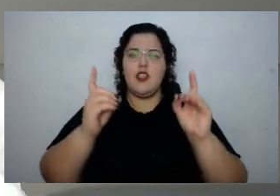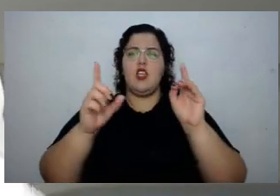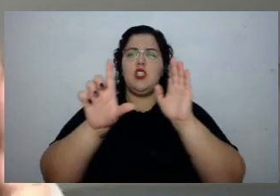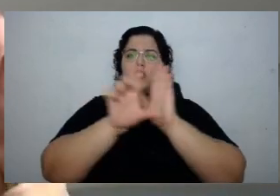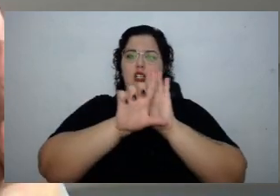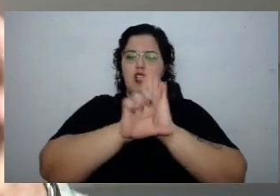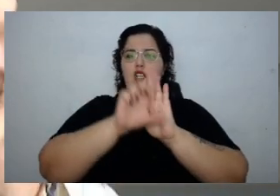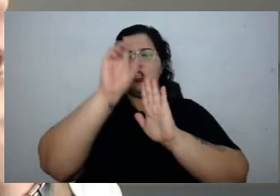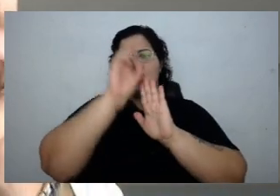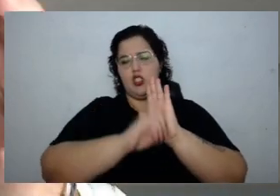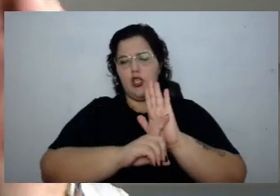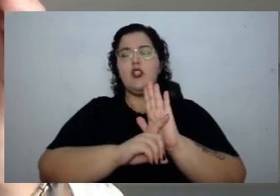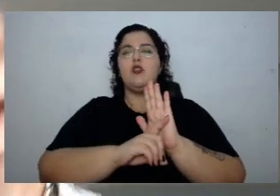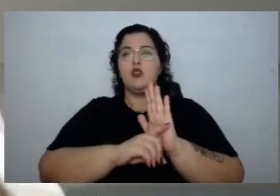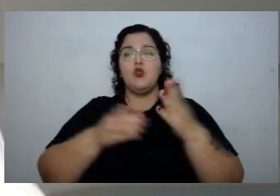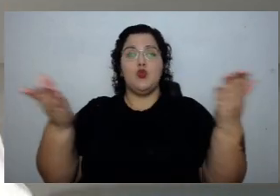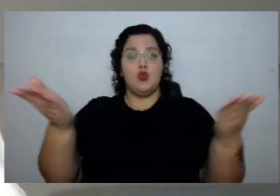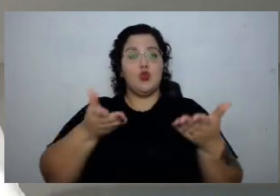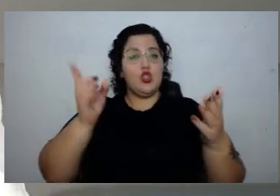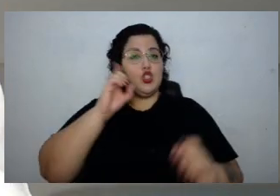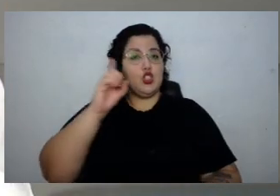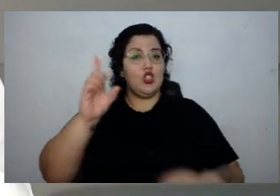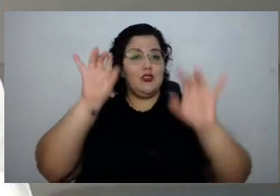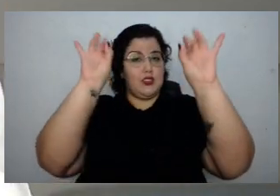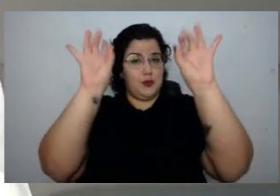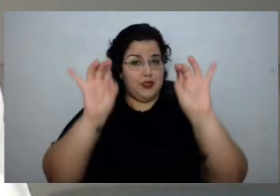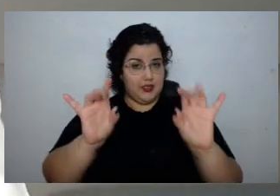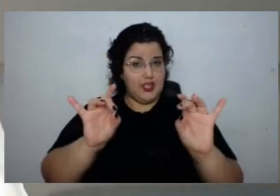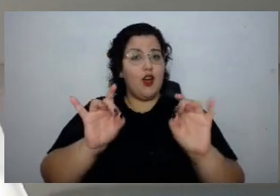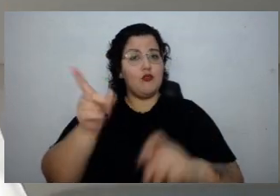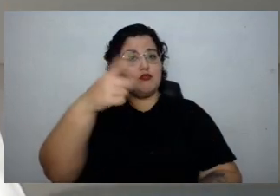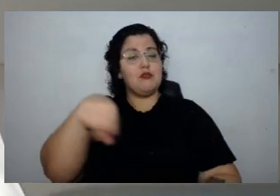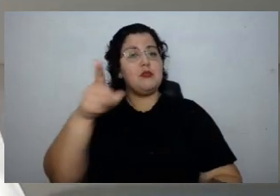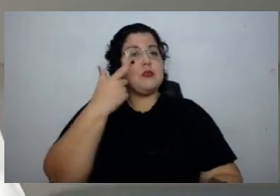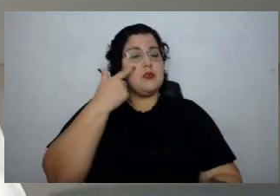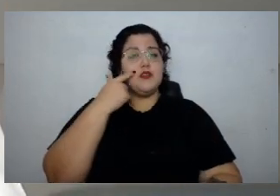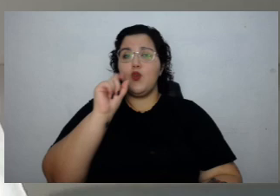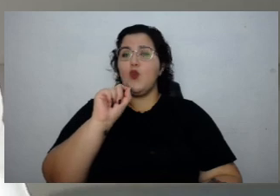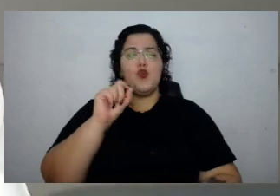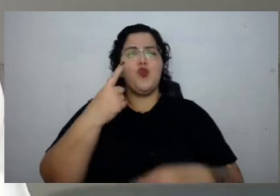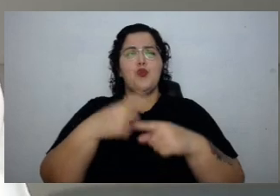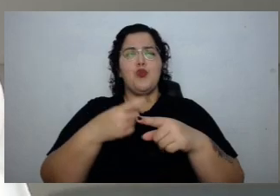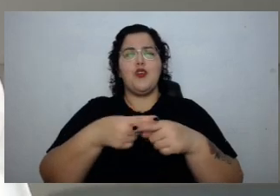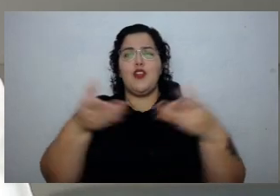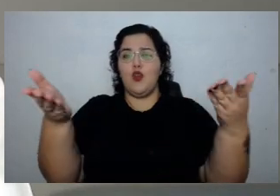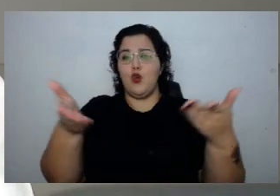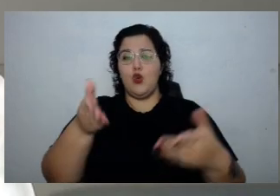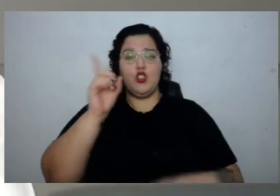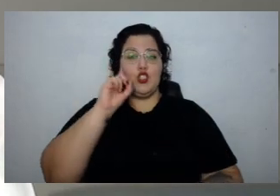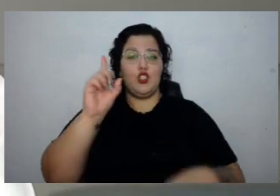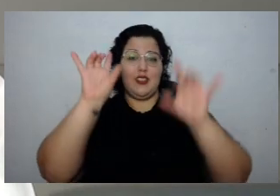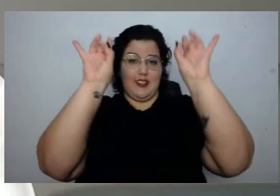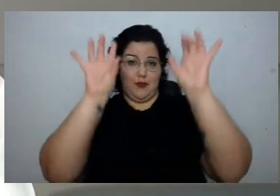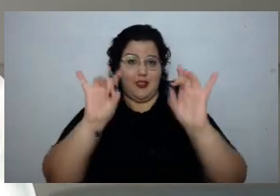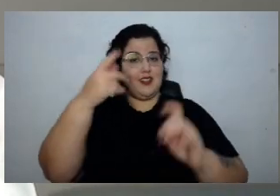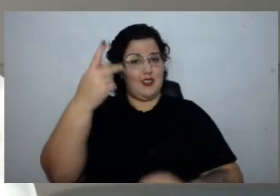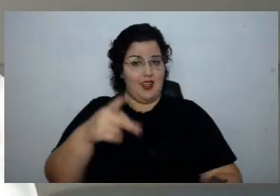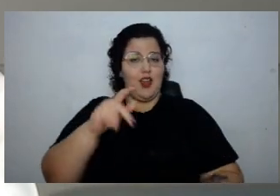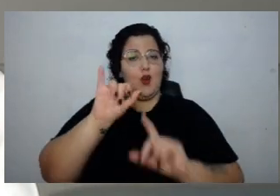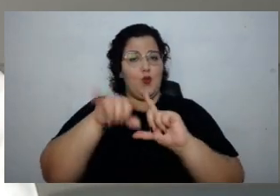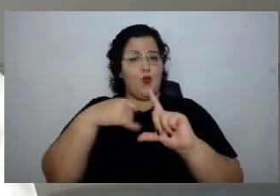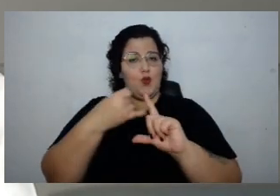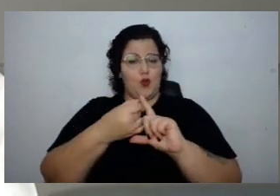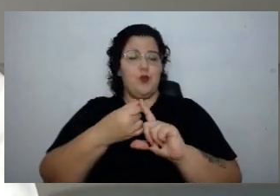uma data muito especial para o Diário PCD. É isso mesmo, você vai acompanhar aqui porque eu estou dizendo que é tão